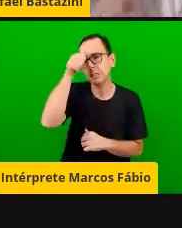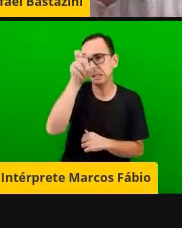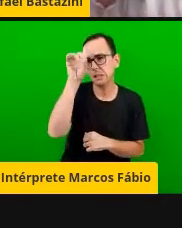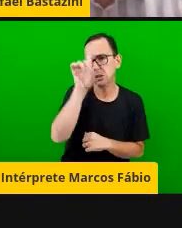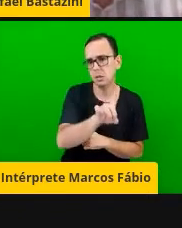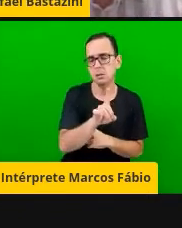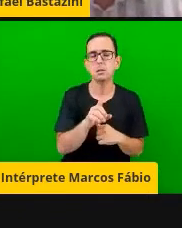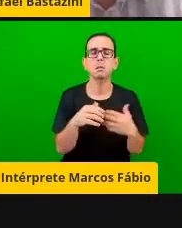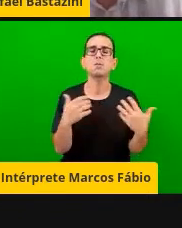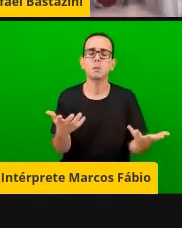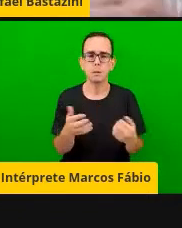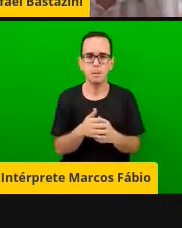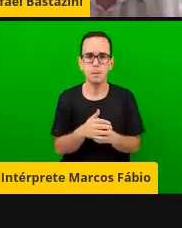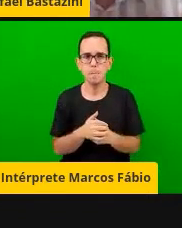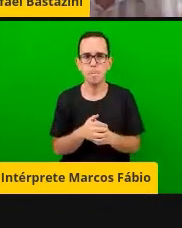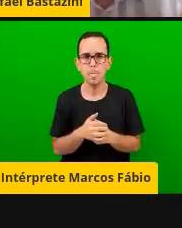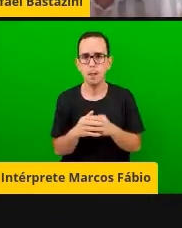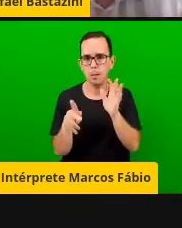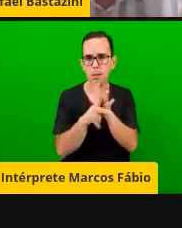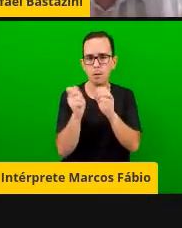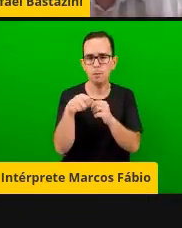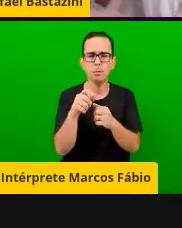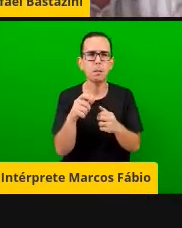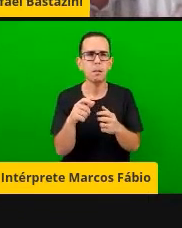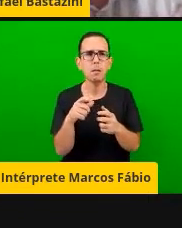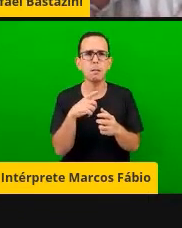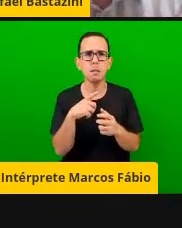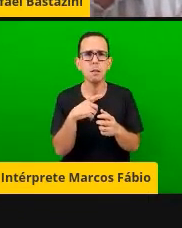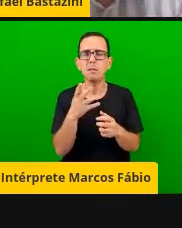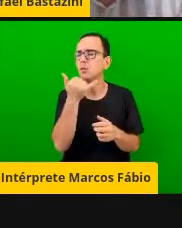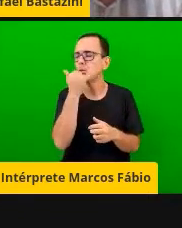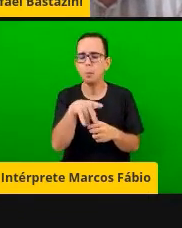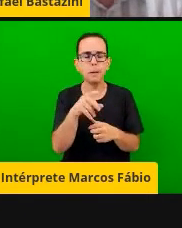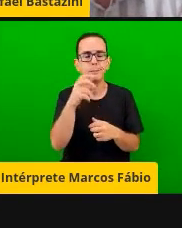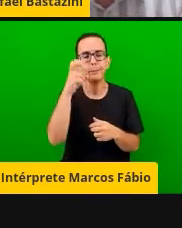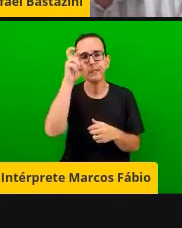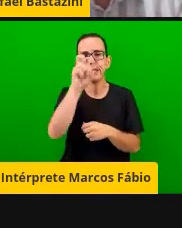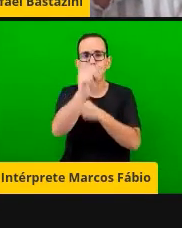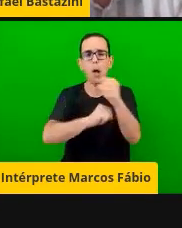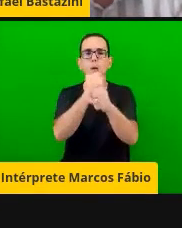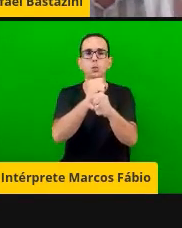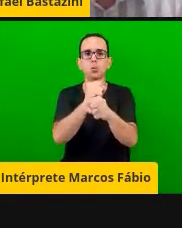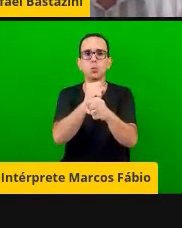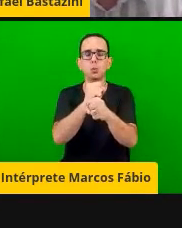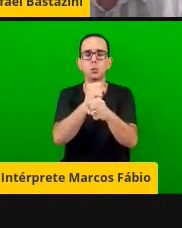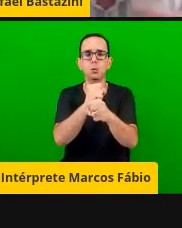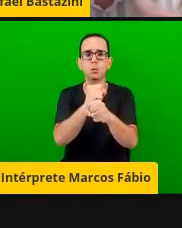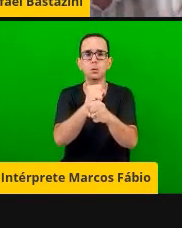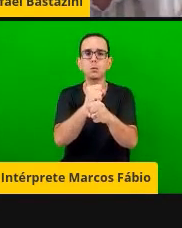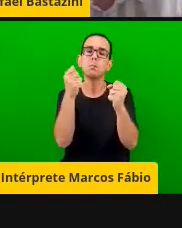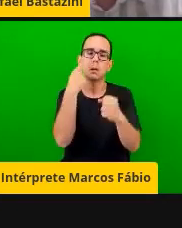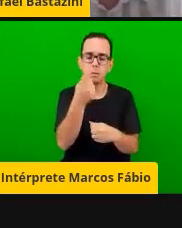quinquenal, como o próprio nome diz, varia no período de 5 anos e os de médio e longo prazo de